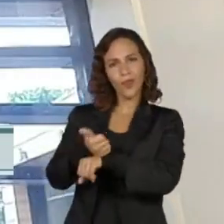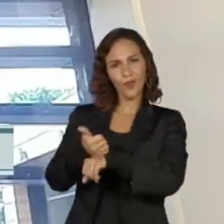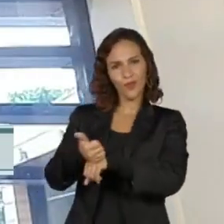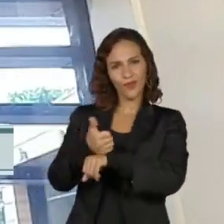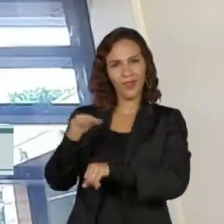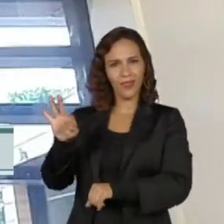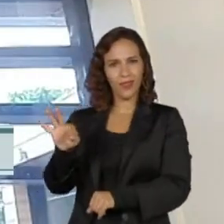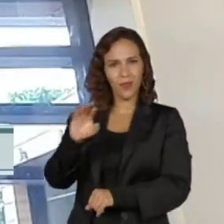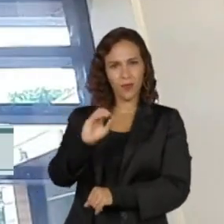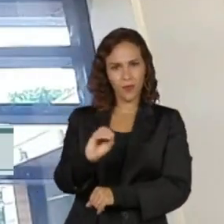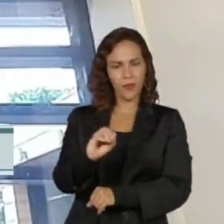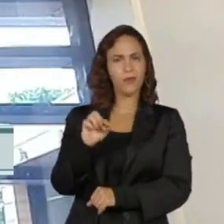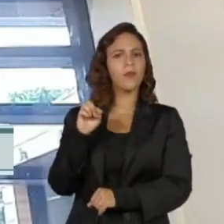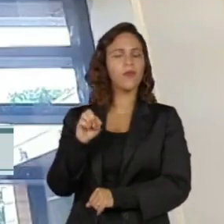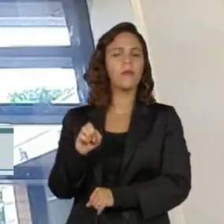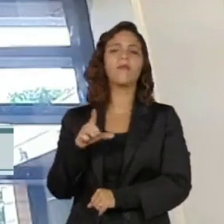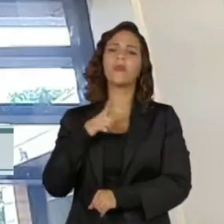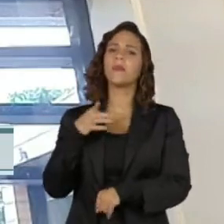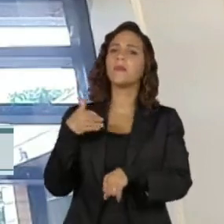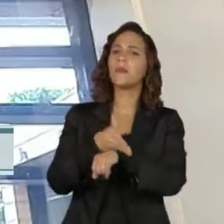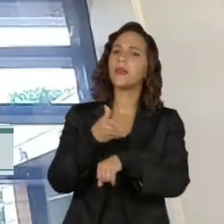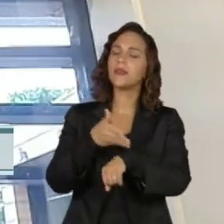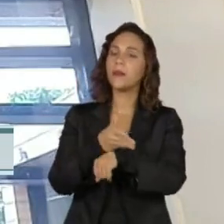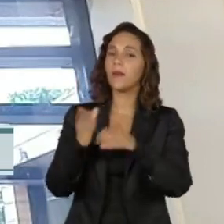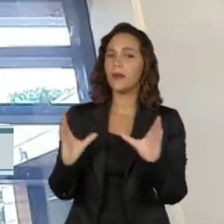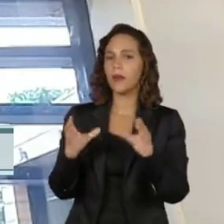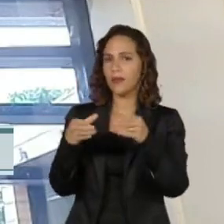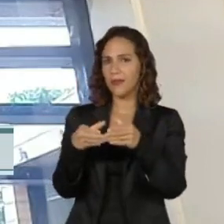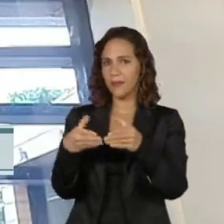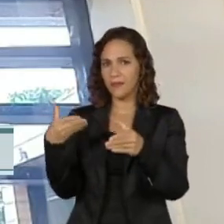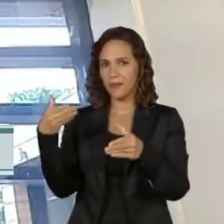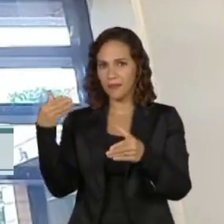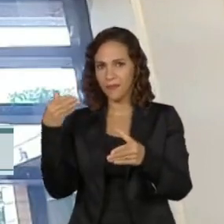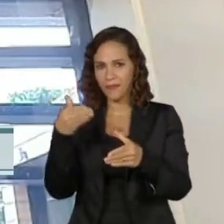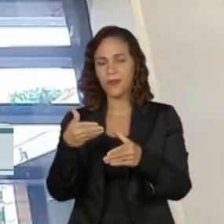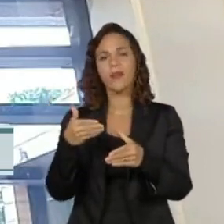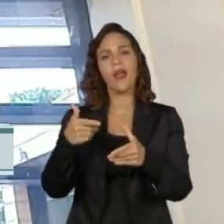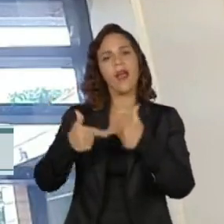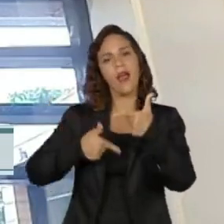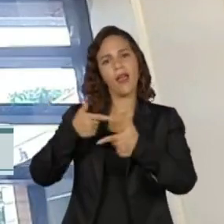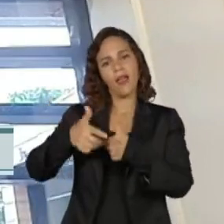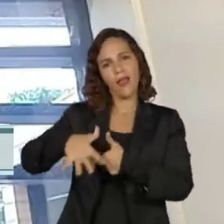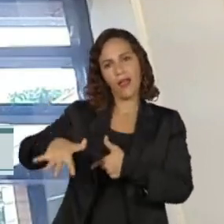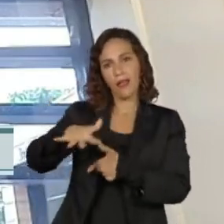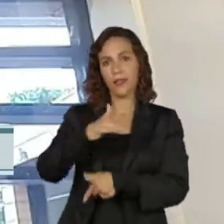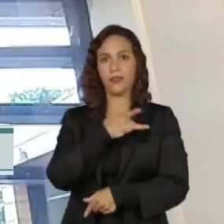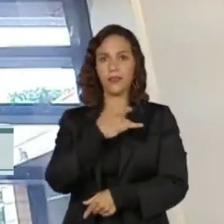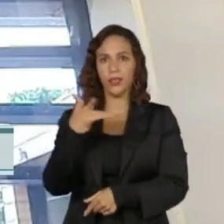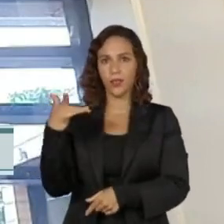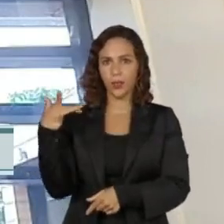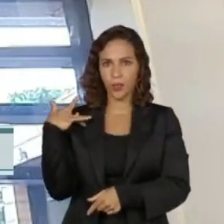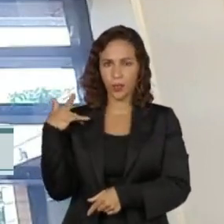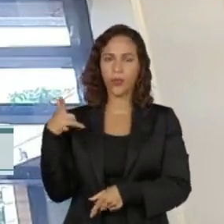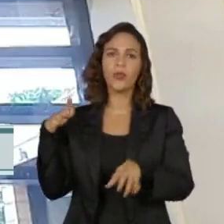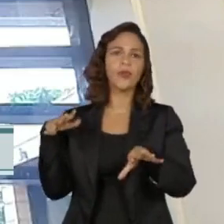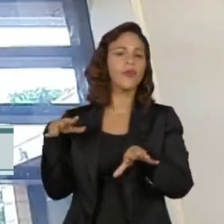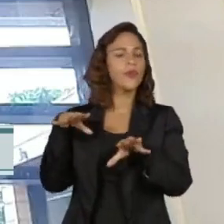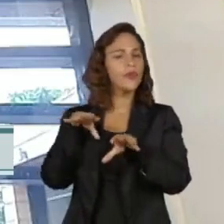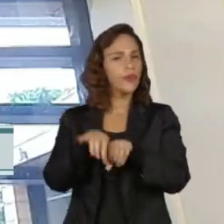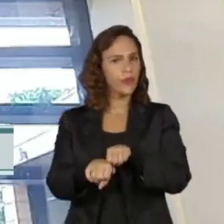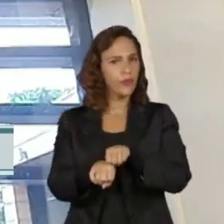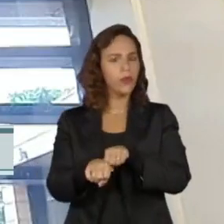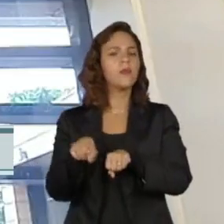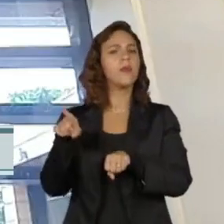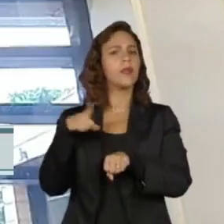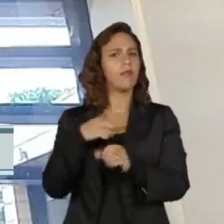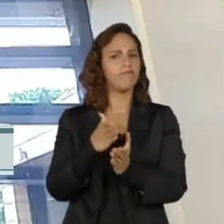terapeuta ocupacional, ele faz parte de uma equipe de atuação na saúde. A formação é uma formação bastante